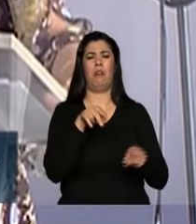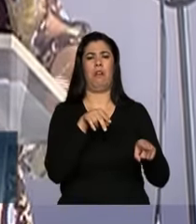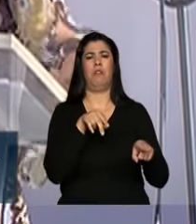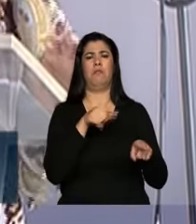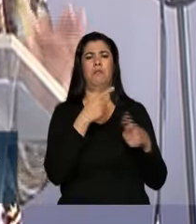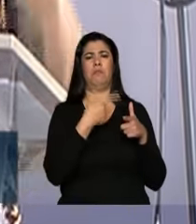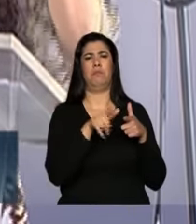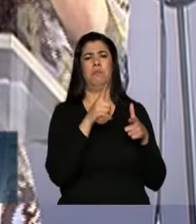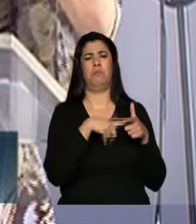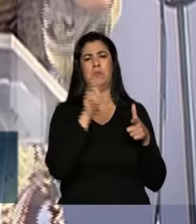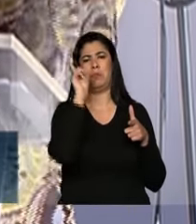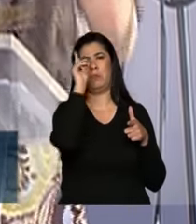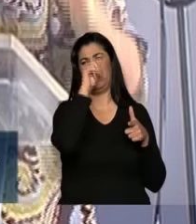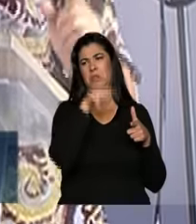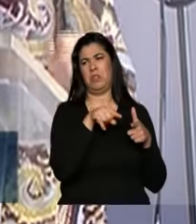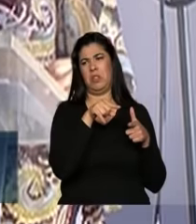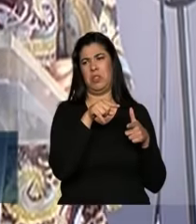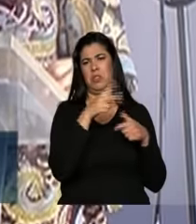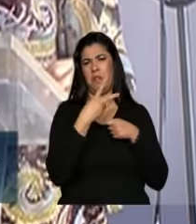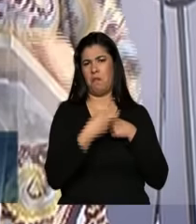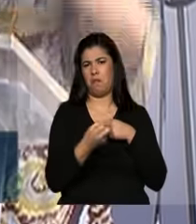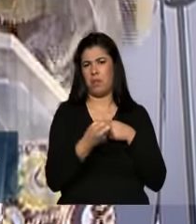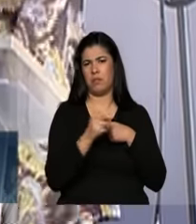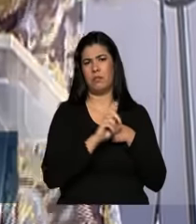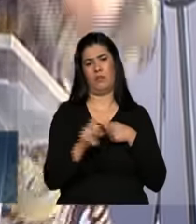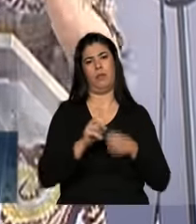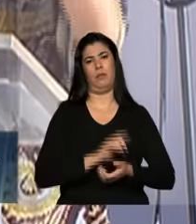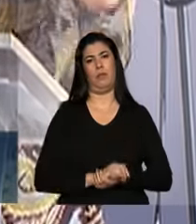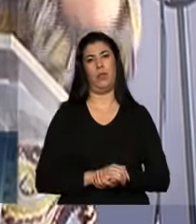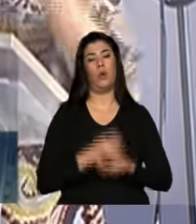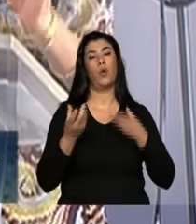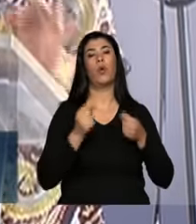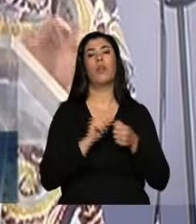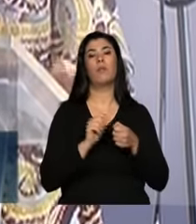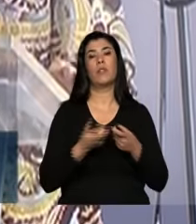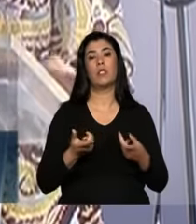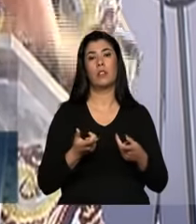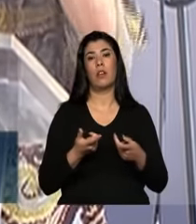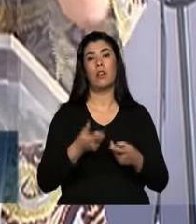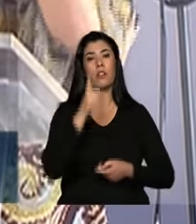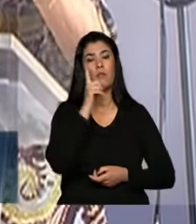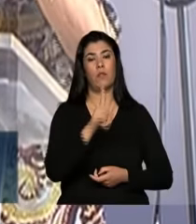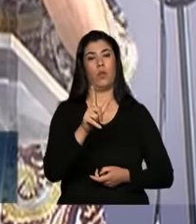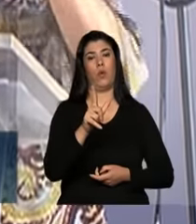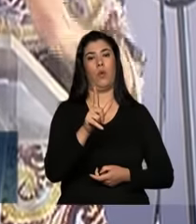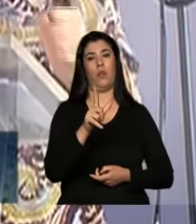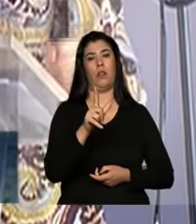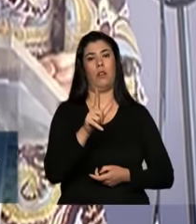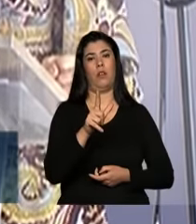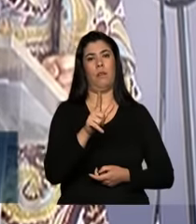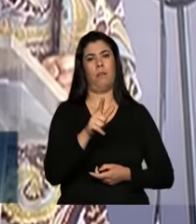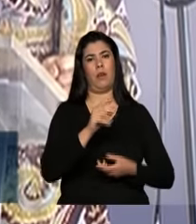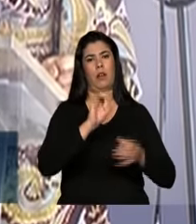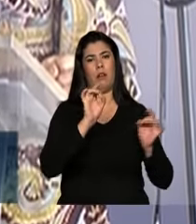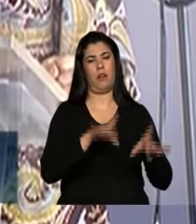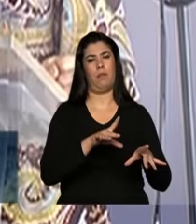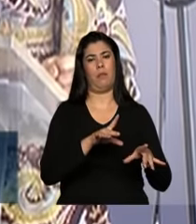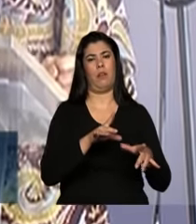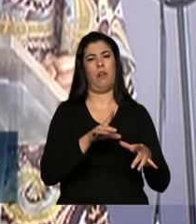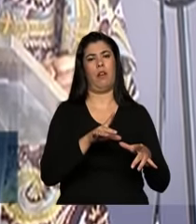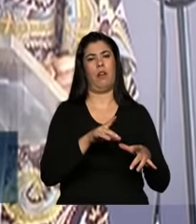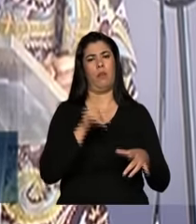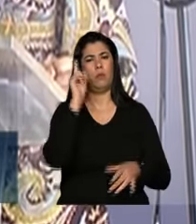dela, vence a dificuldade. A gente só vence dificuldade com coragem e determinação.